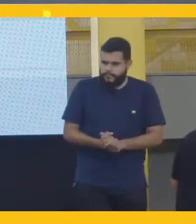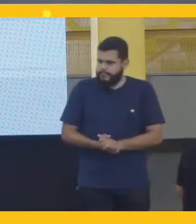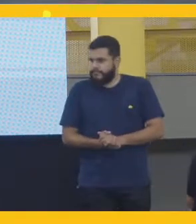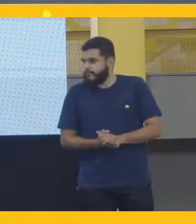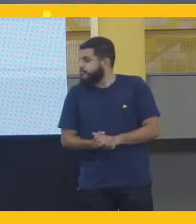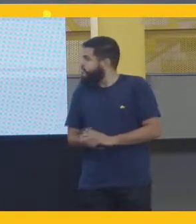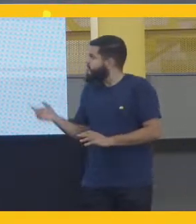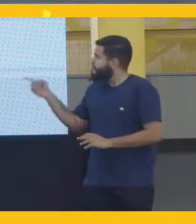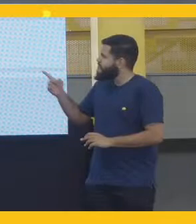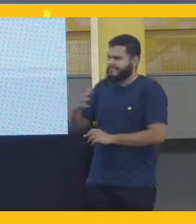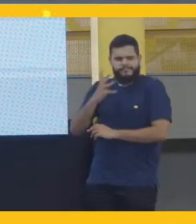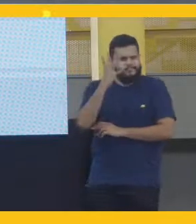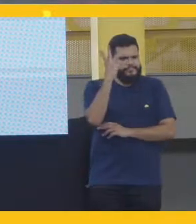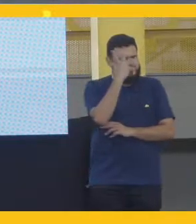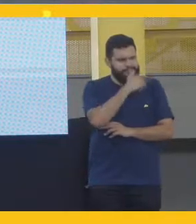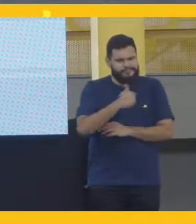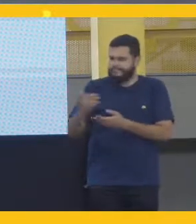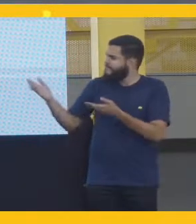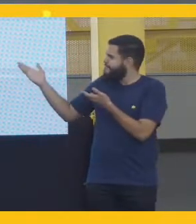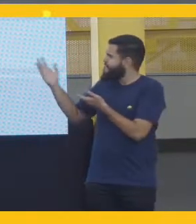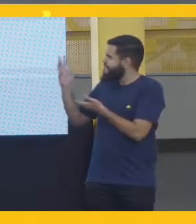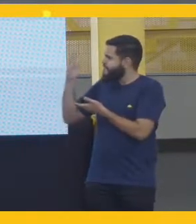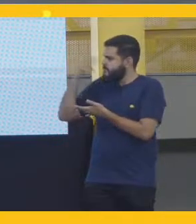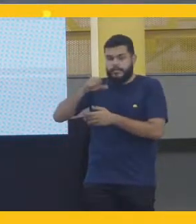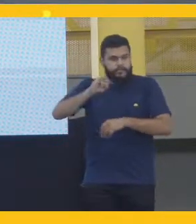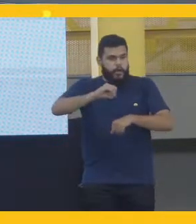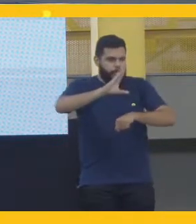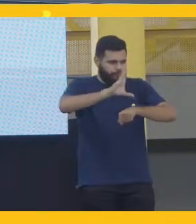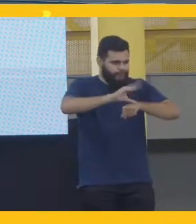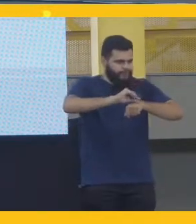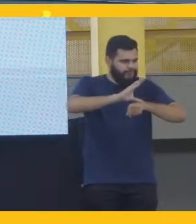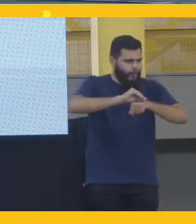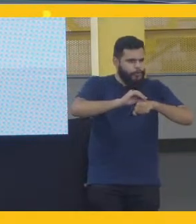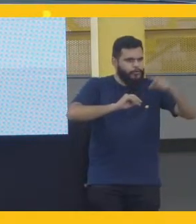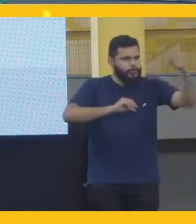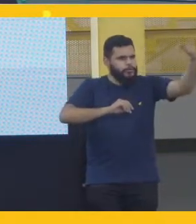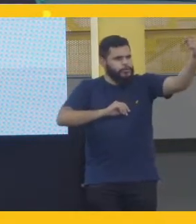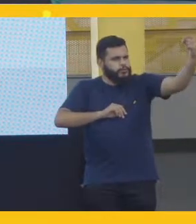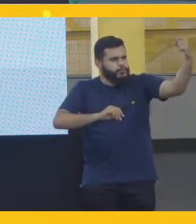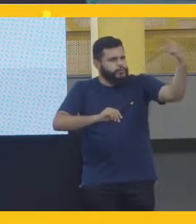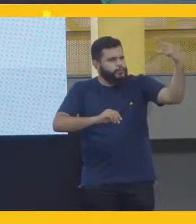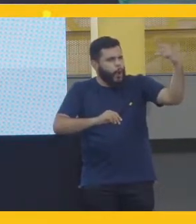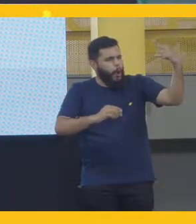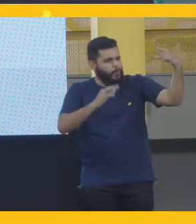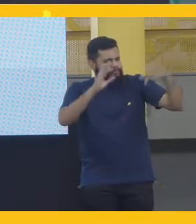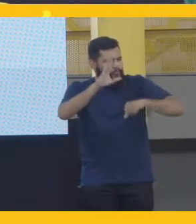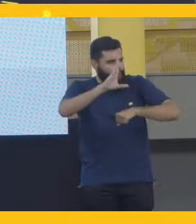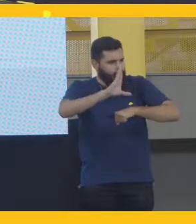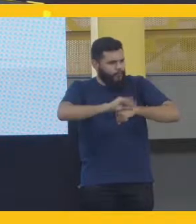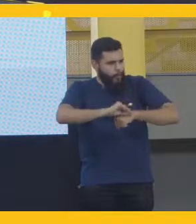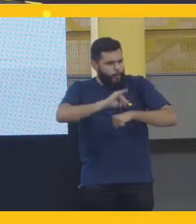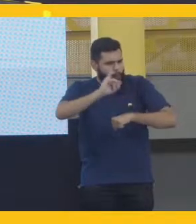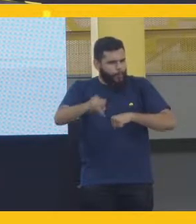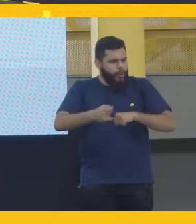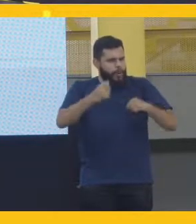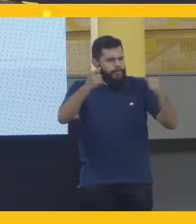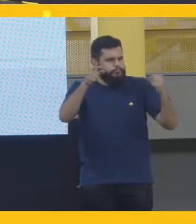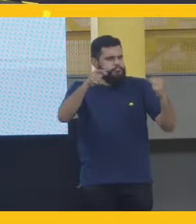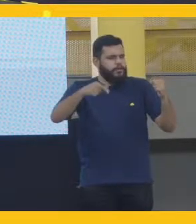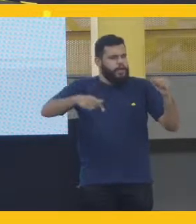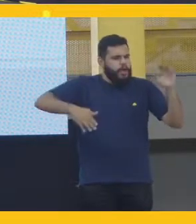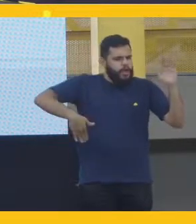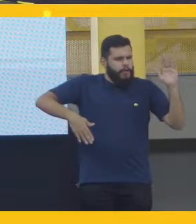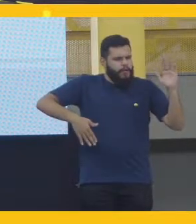que coisa linda. Se você for tirar foto no sol, pegar aquela luz direta no sol, na cara, é muito